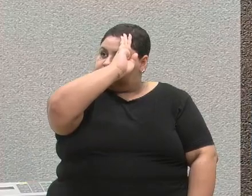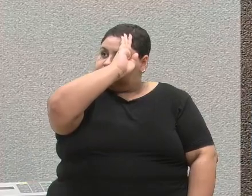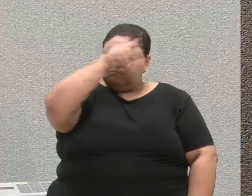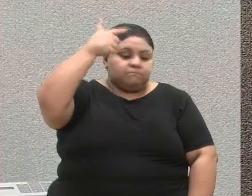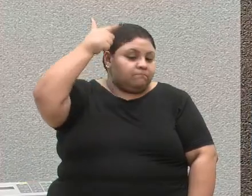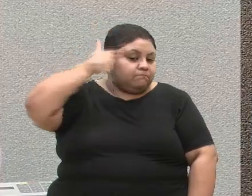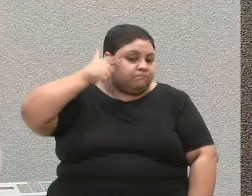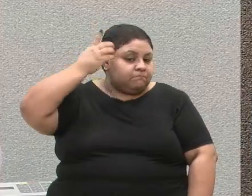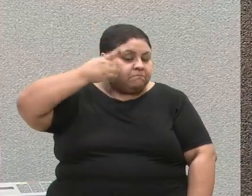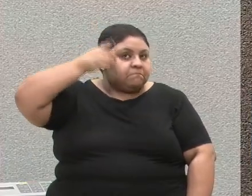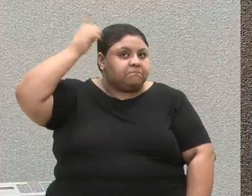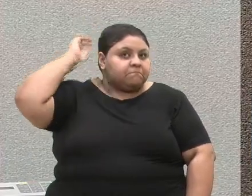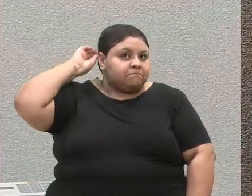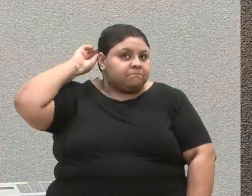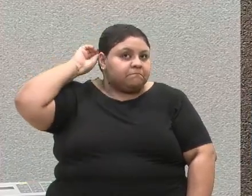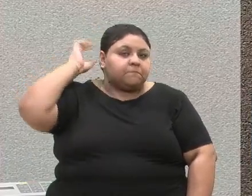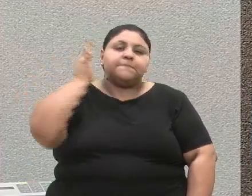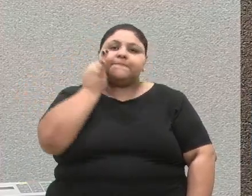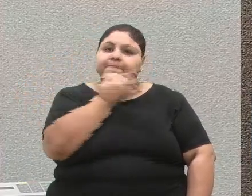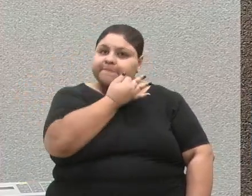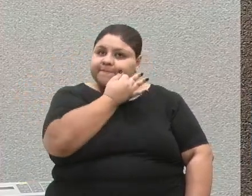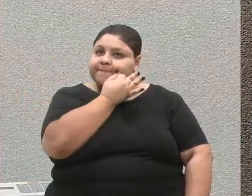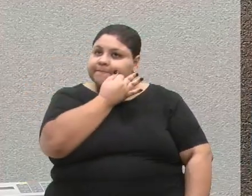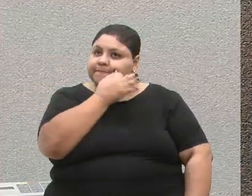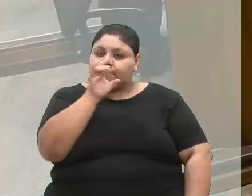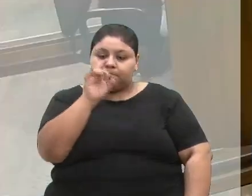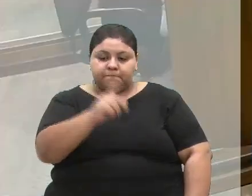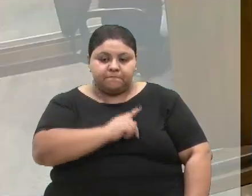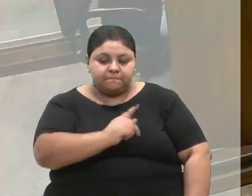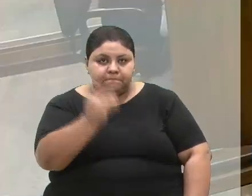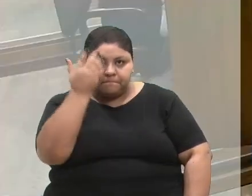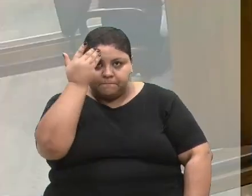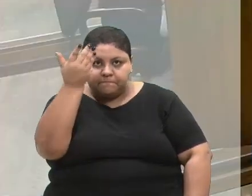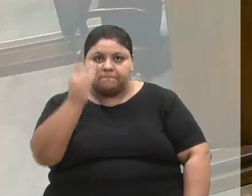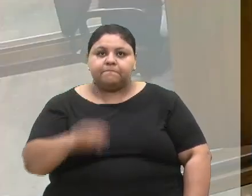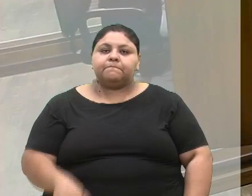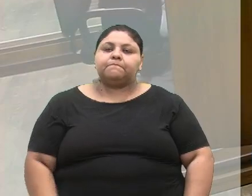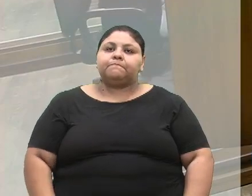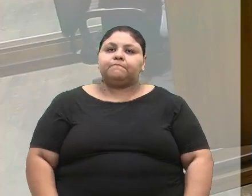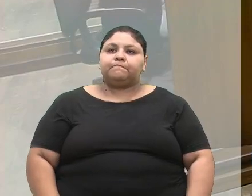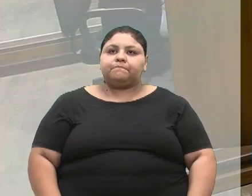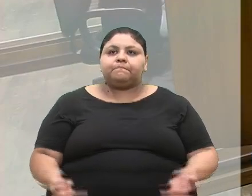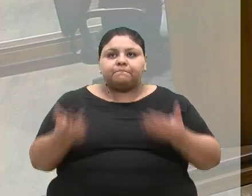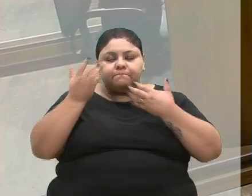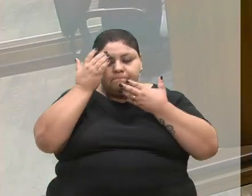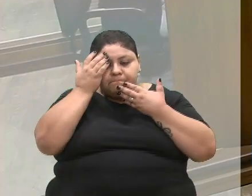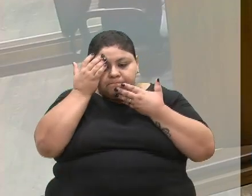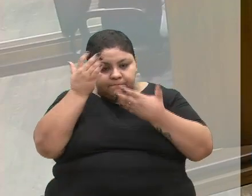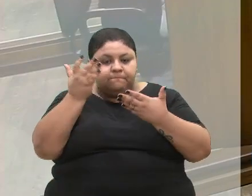vereador Lucas Dil e vereadora Tatiane Frisso. Era isso, presidente. Obrigado. Obrigado, vereador Lucas Dil.